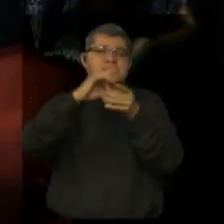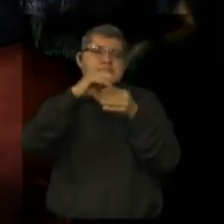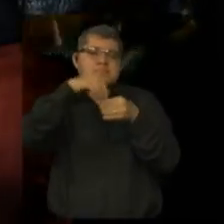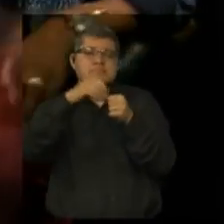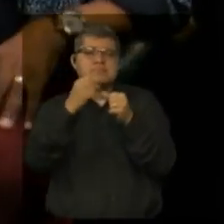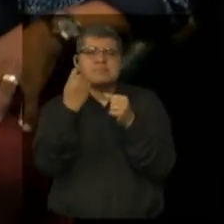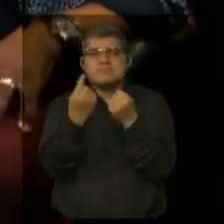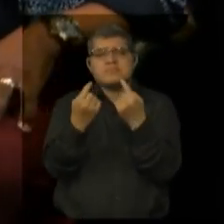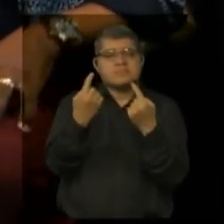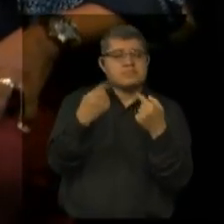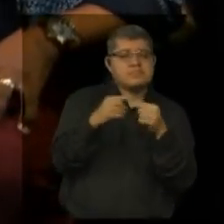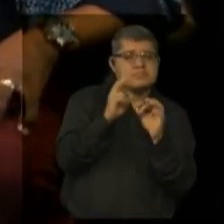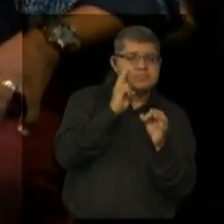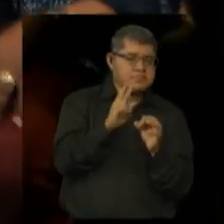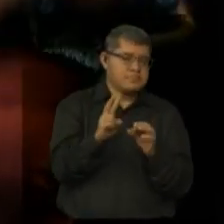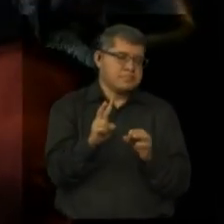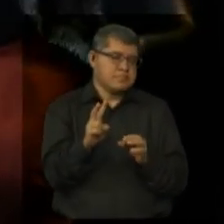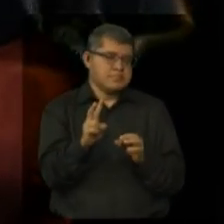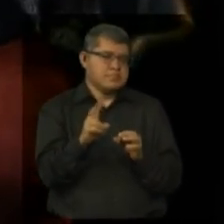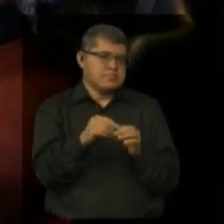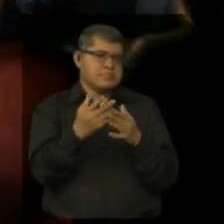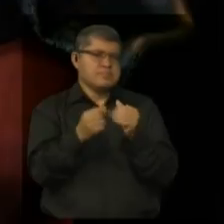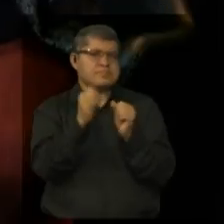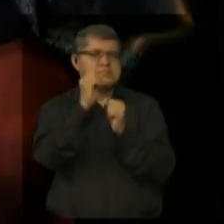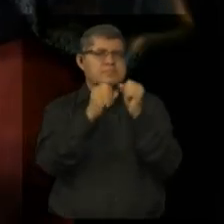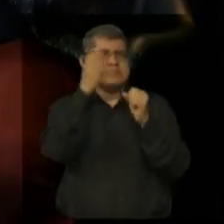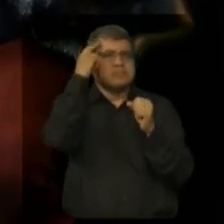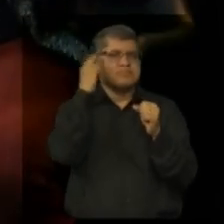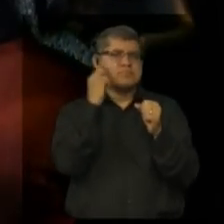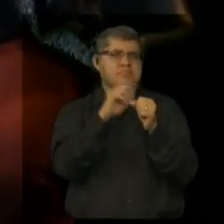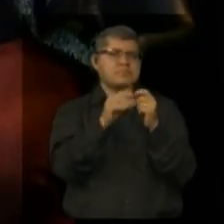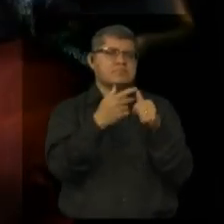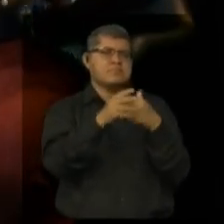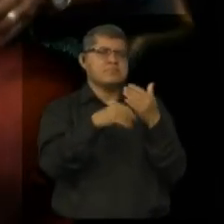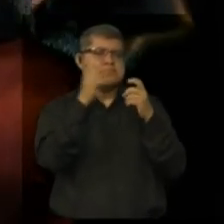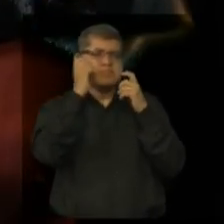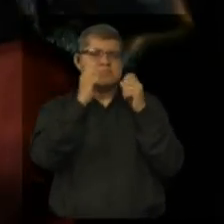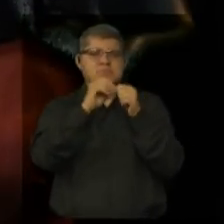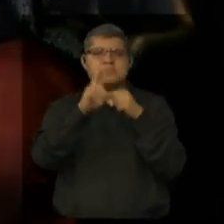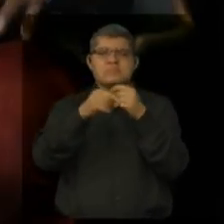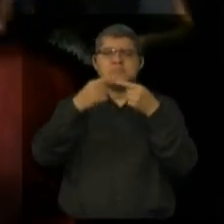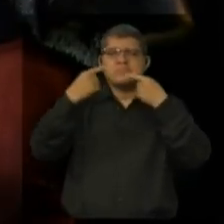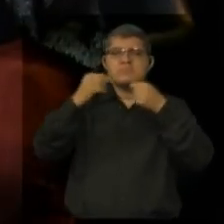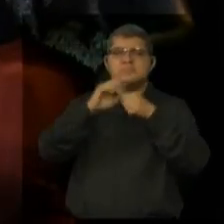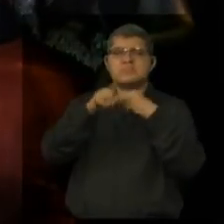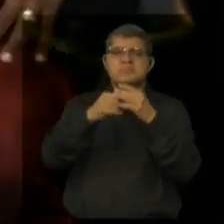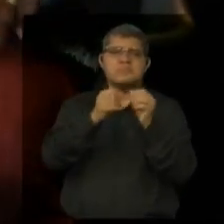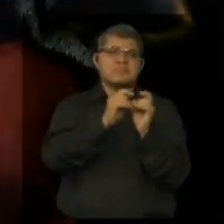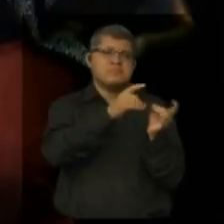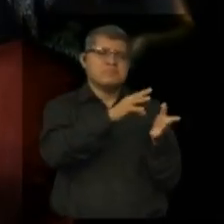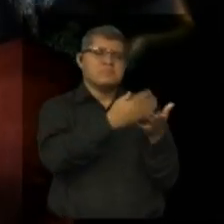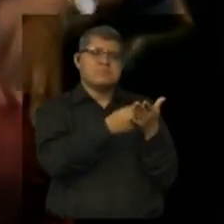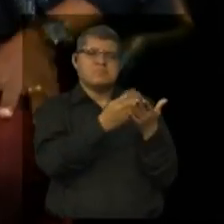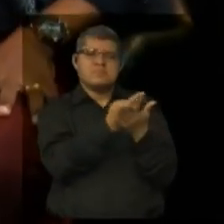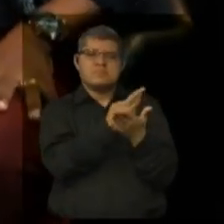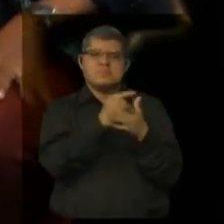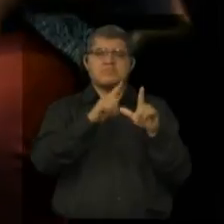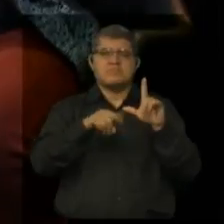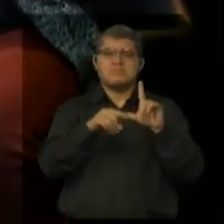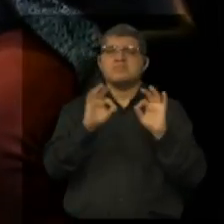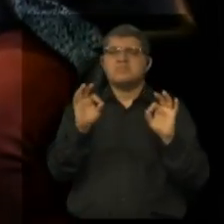pessoas, por causa da indústria cultural de massa, se preocupa mais em fazer uma música muito descartável, né? Com certeza.